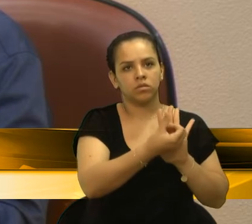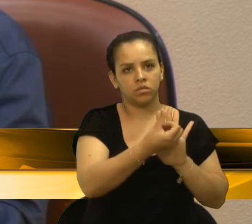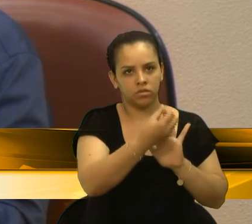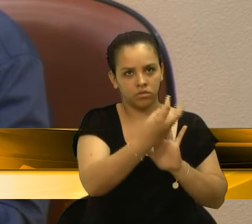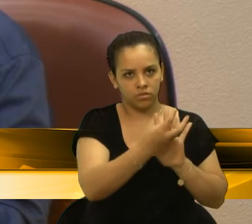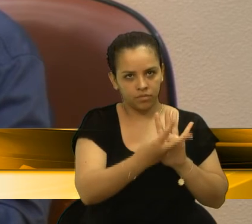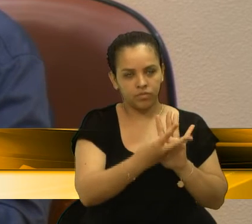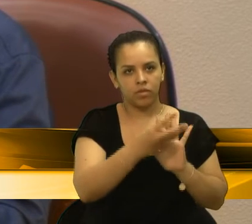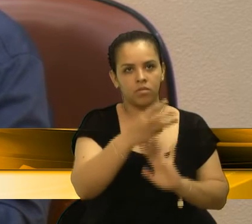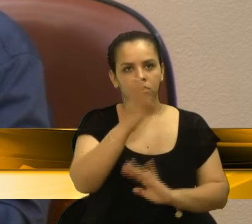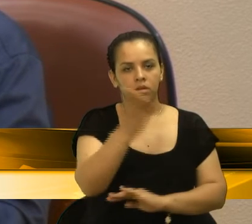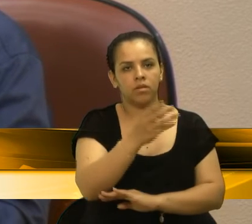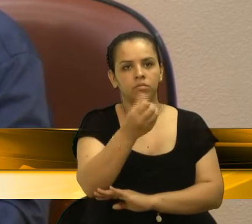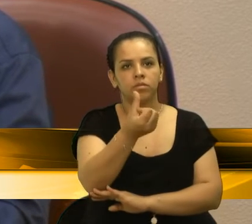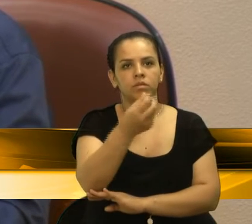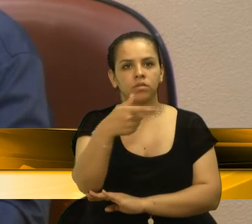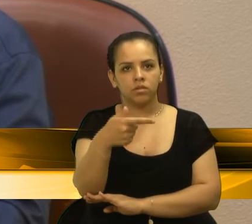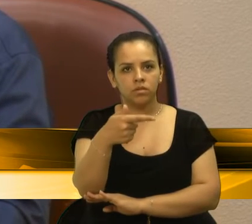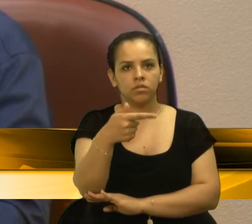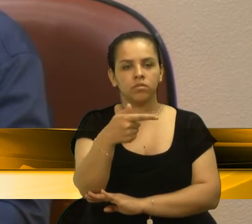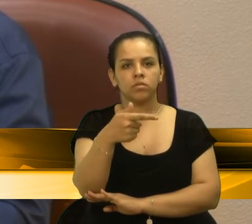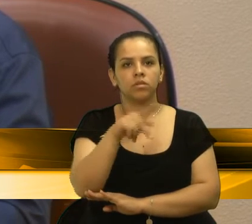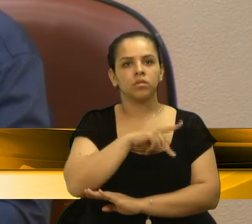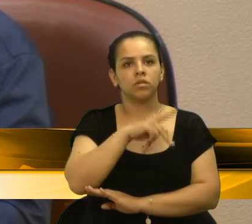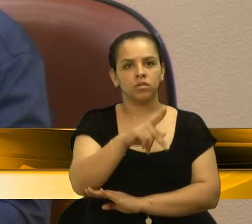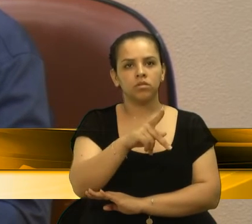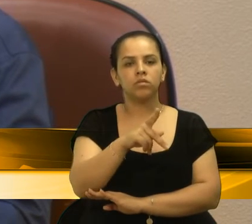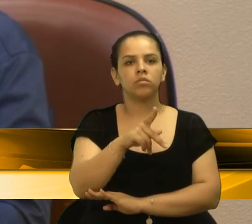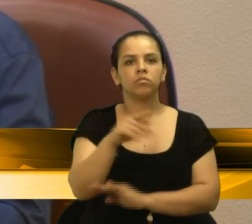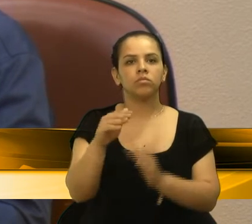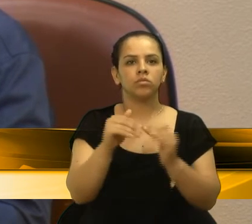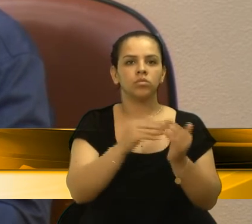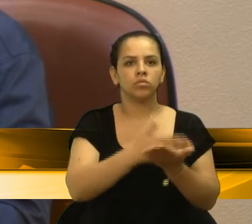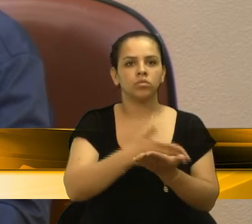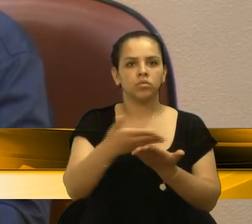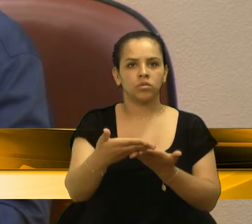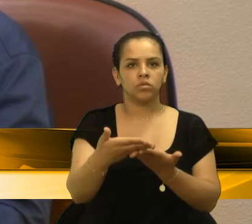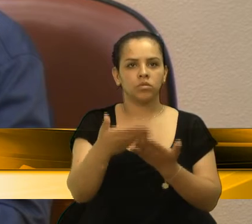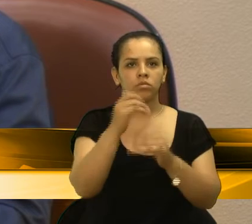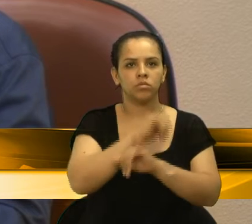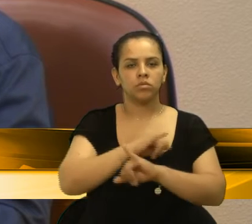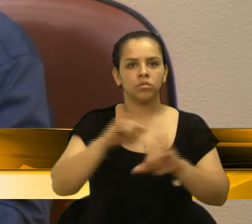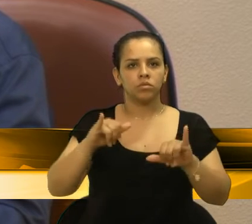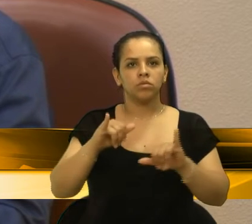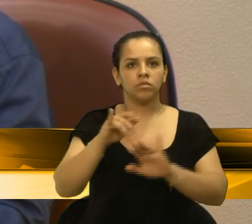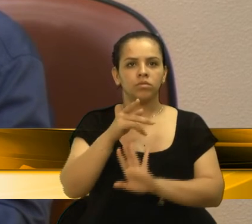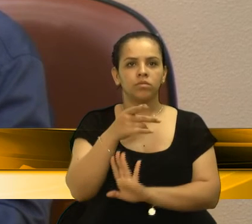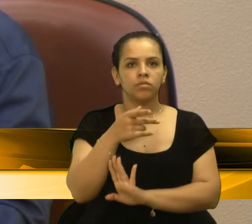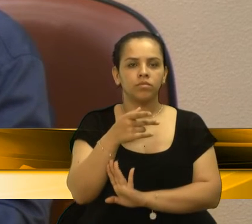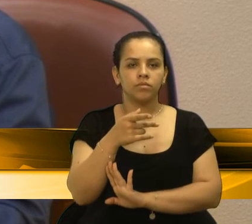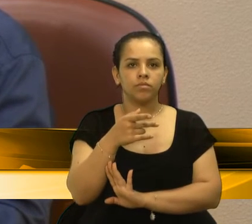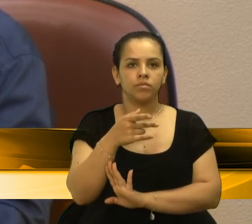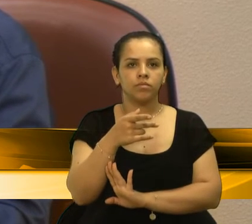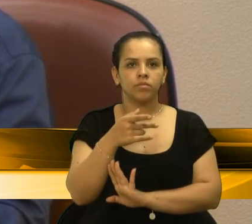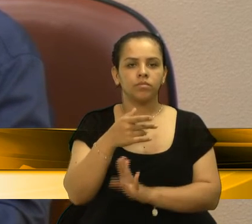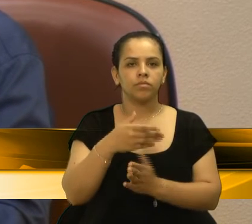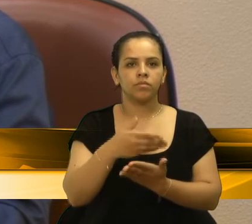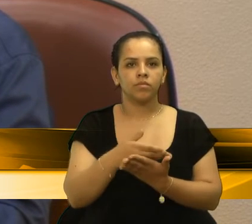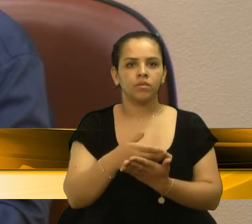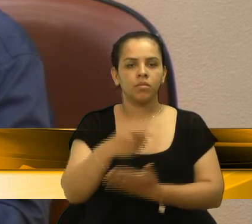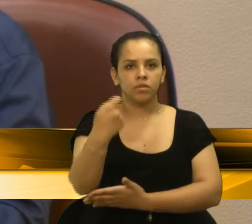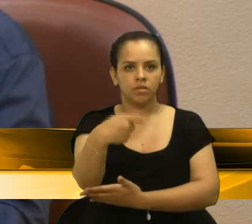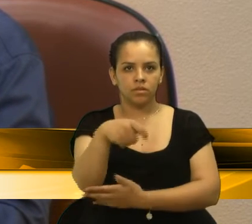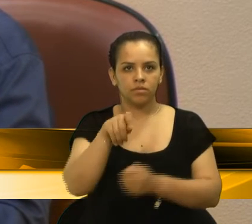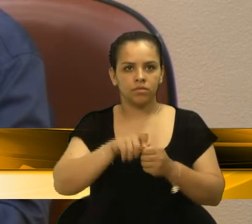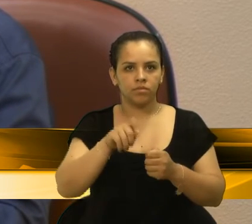201/67, o presidente designará desde logo o início da instrução e determinará os atos de diligência e audiência que se fizerem